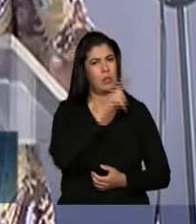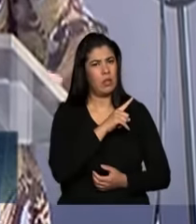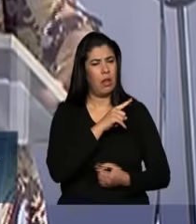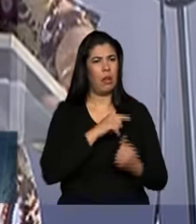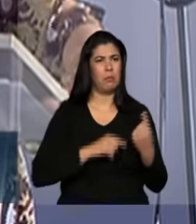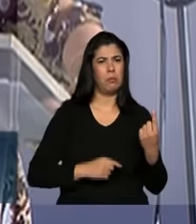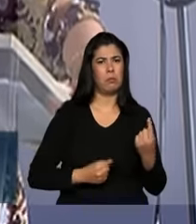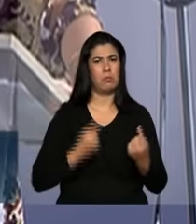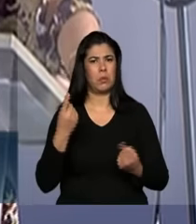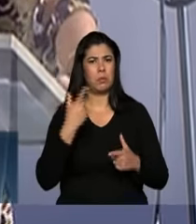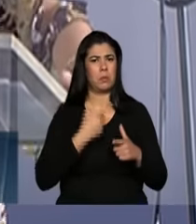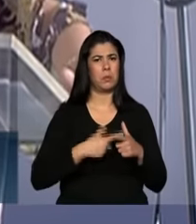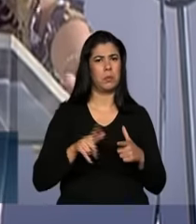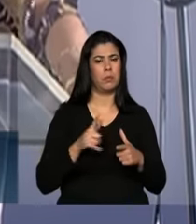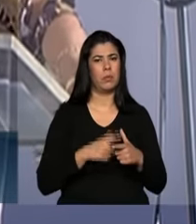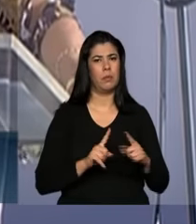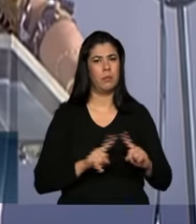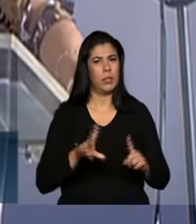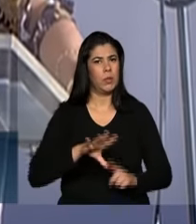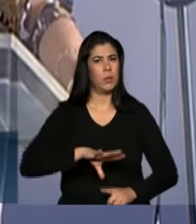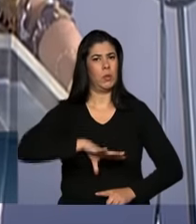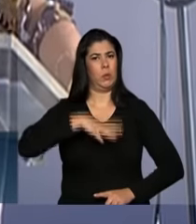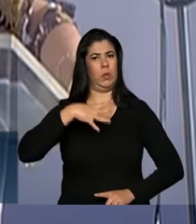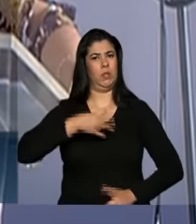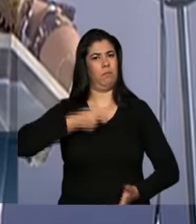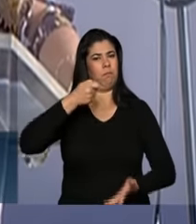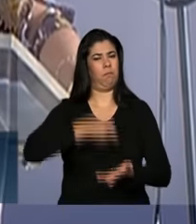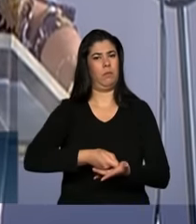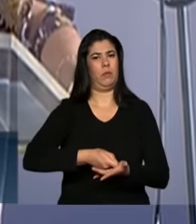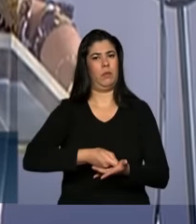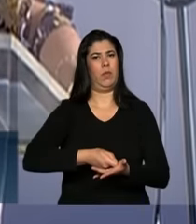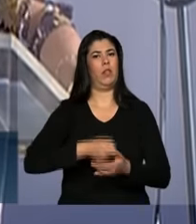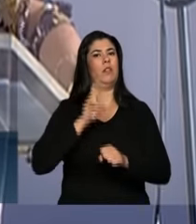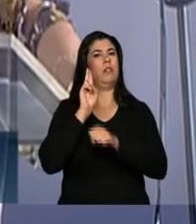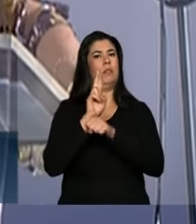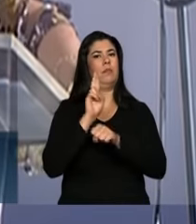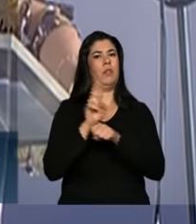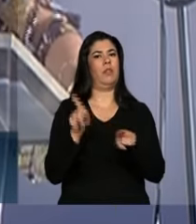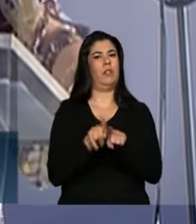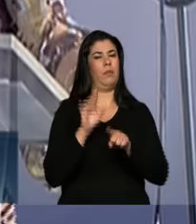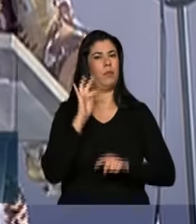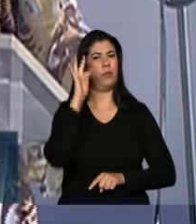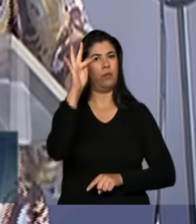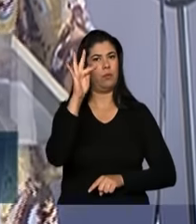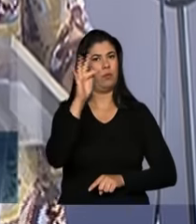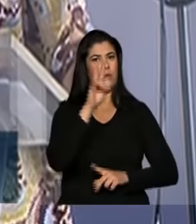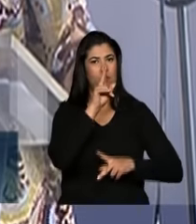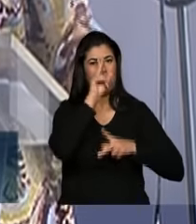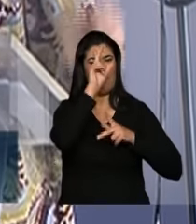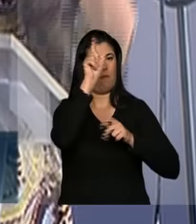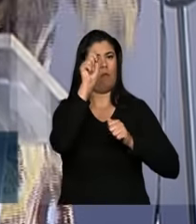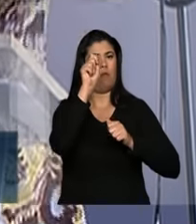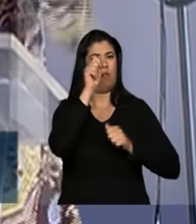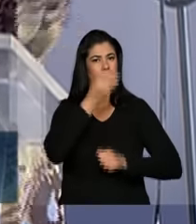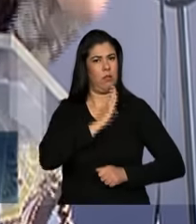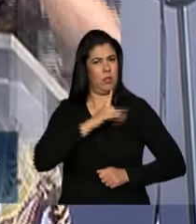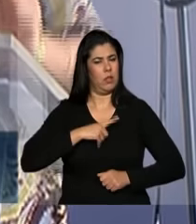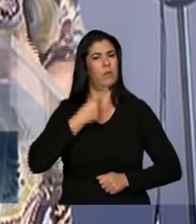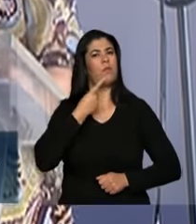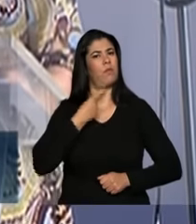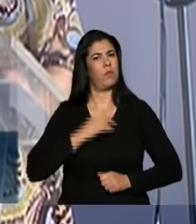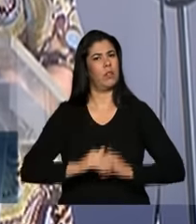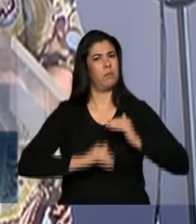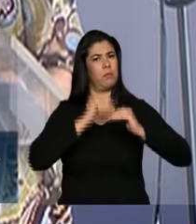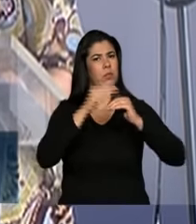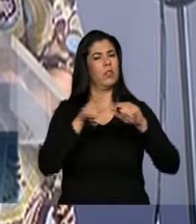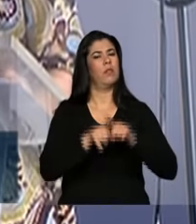outra ali, mas com coragem, determinação e esperança e muita força no coração, você